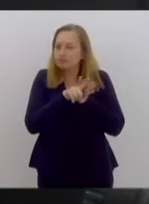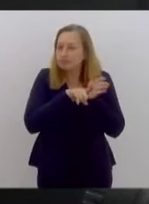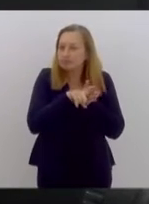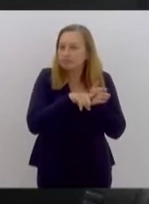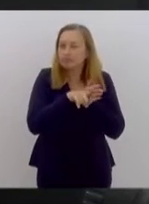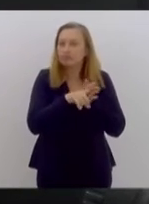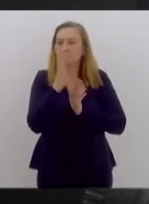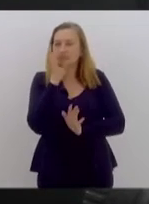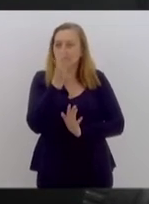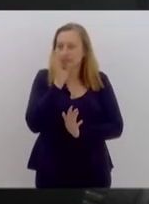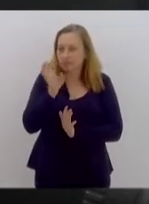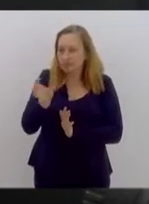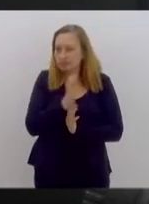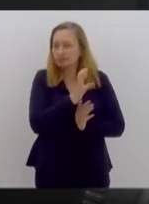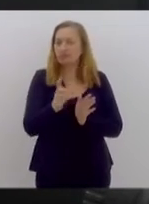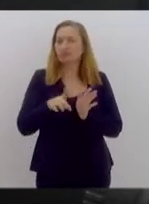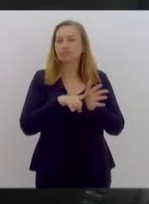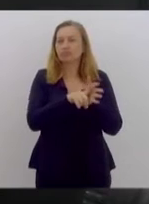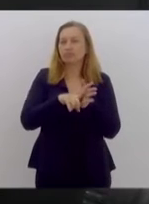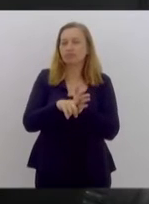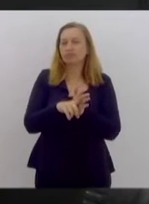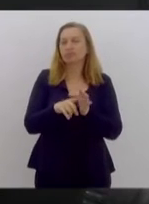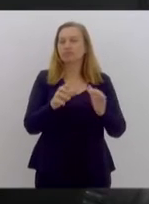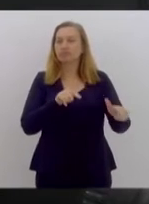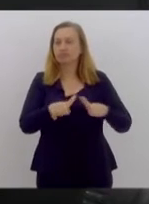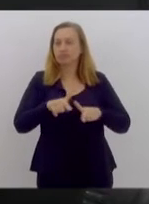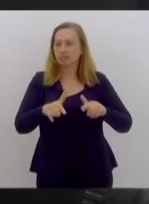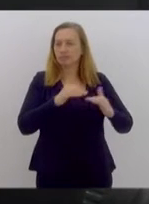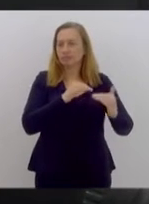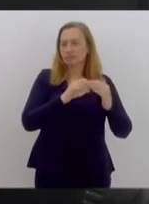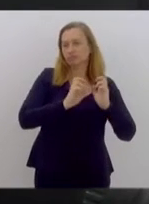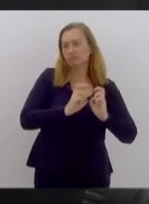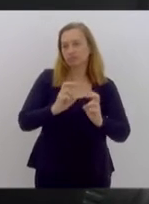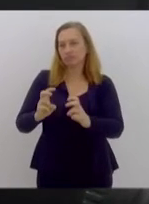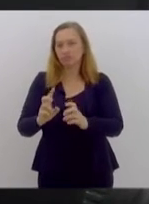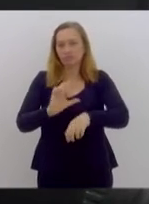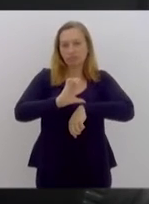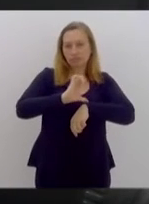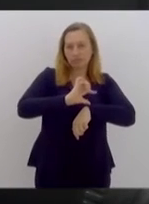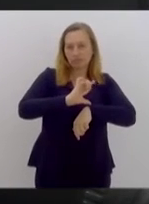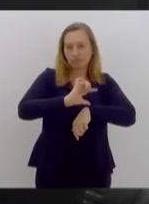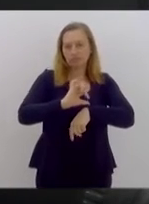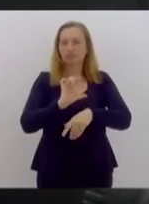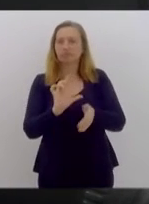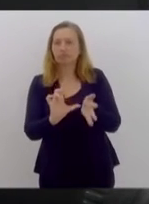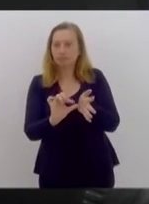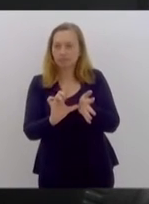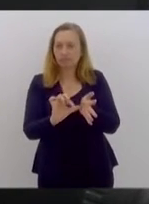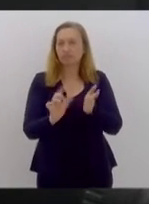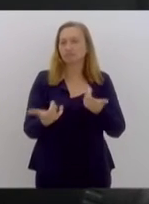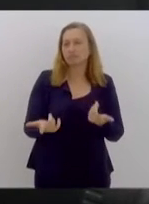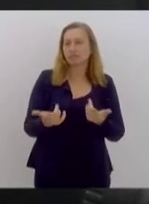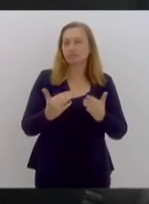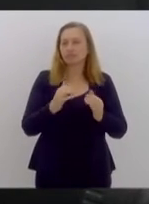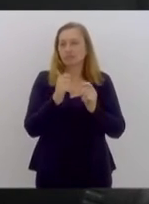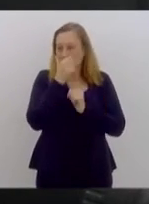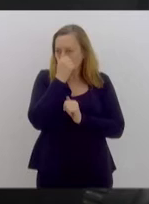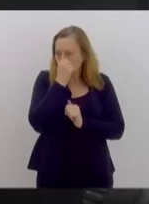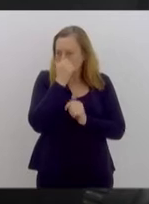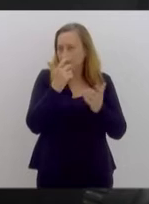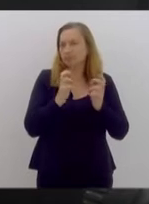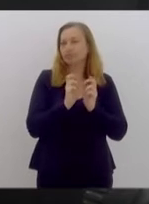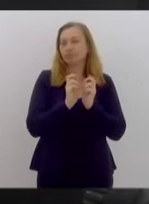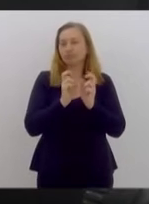denúncias apurar interrupções de serviços de trens atrás entre os horários de chegada de partida superlotação das